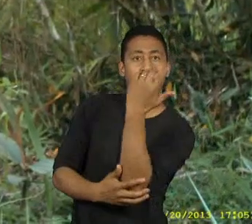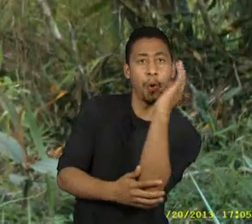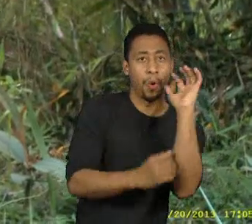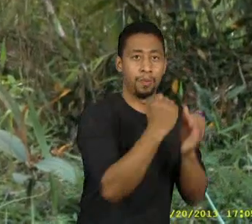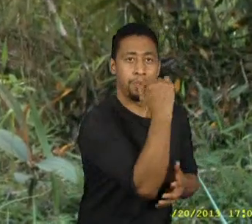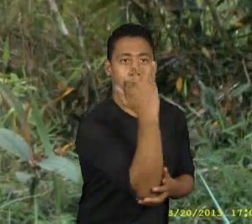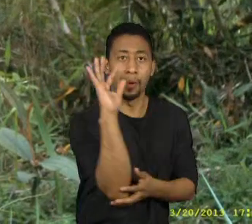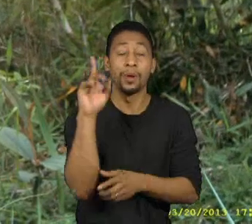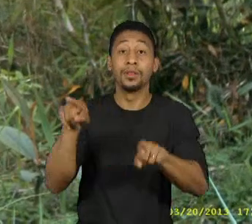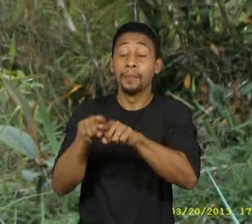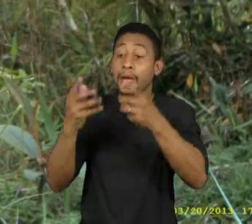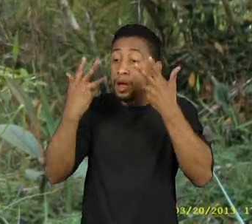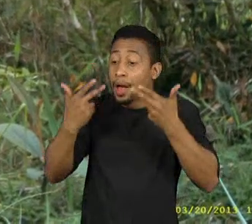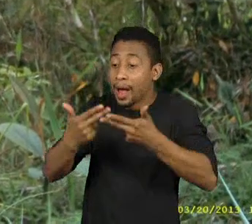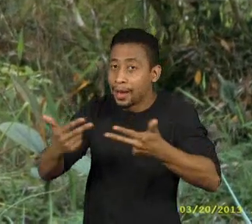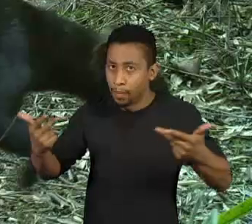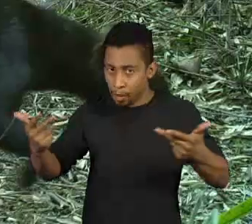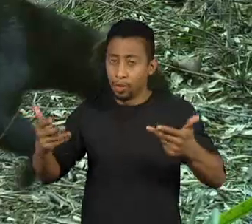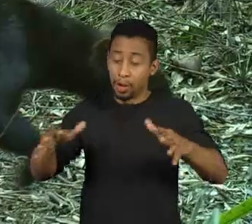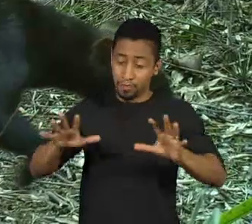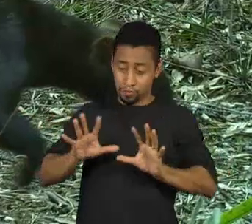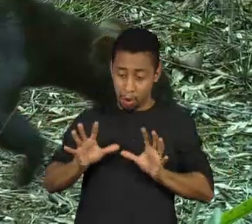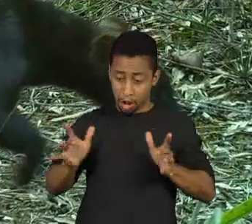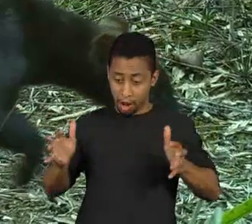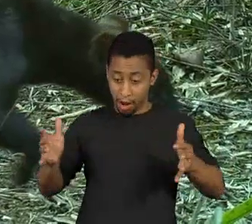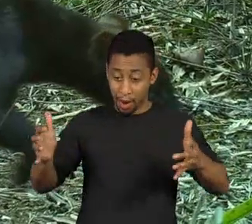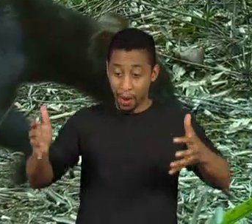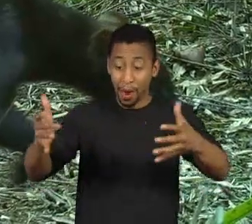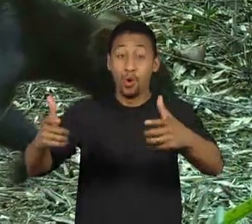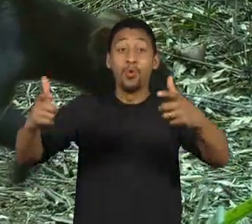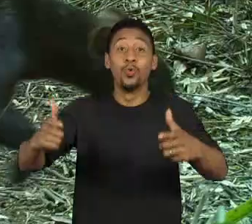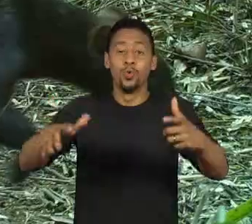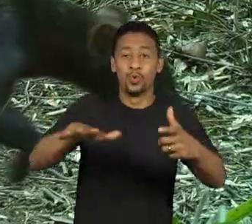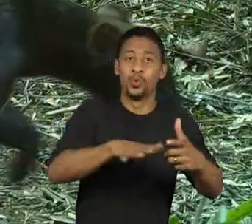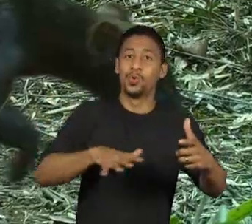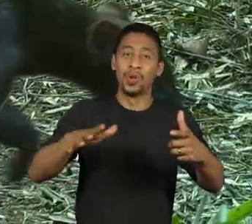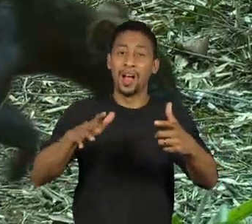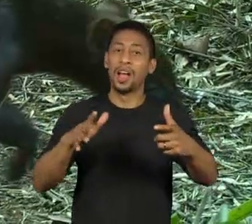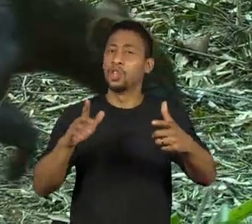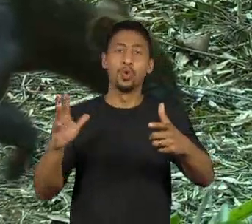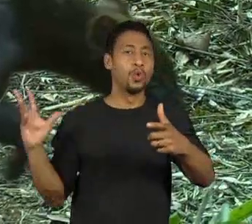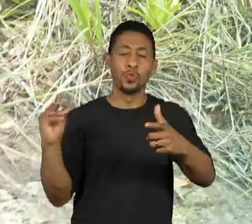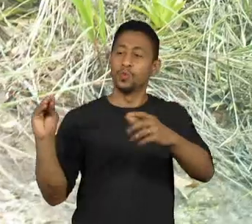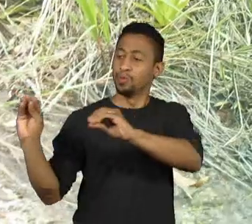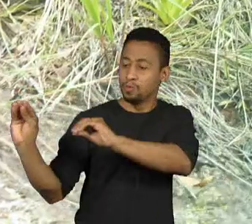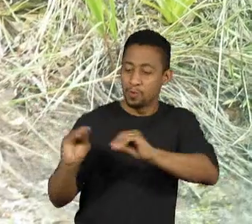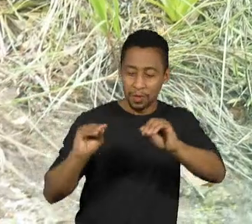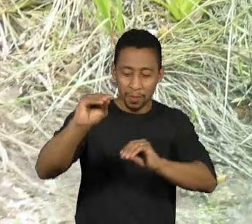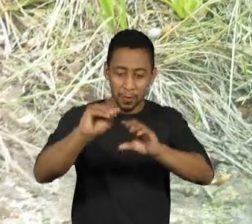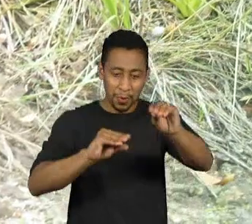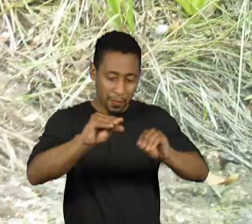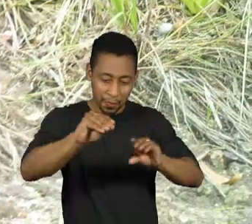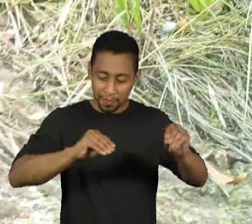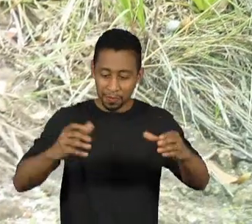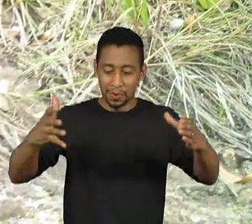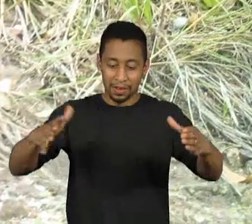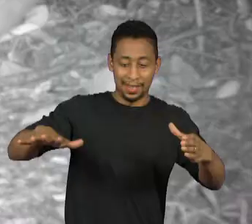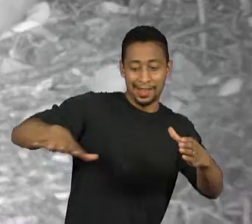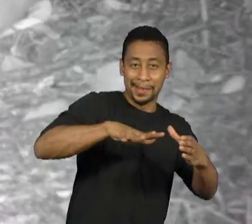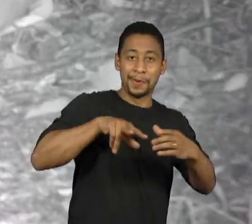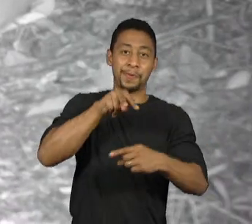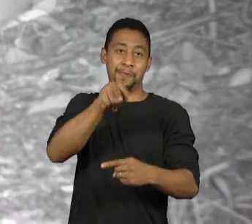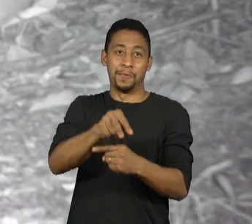refúgio, né? Aqui no Caraça a gente tem 76 espécies de mamíferos, que são as onças,